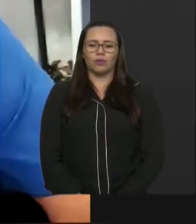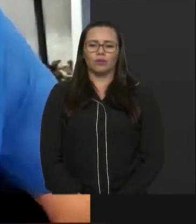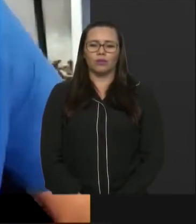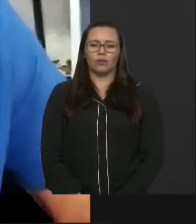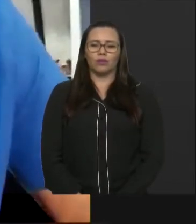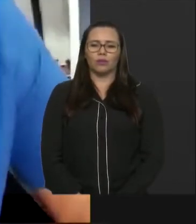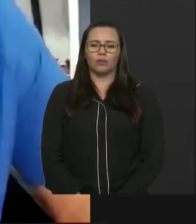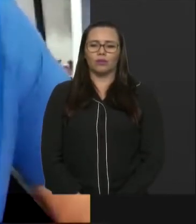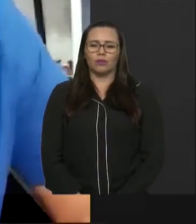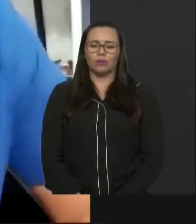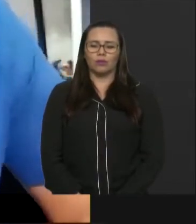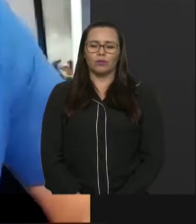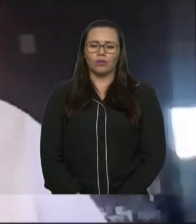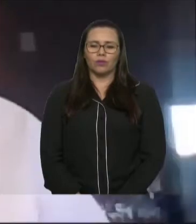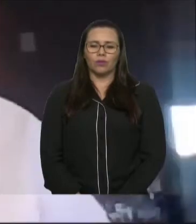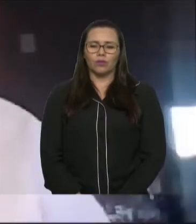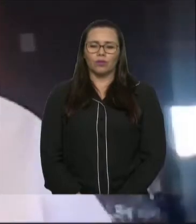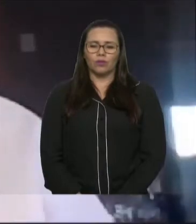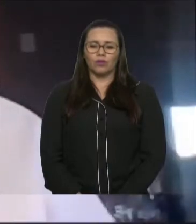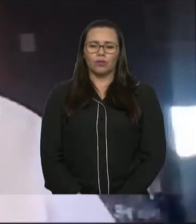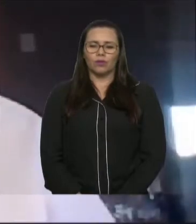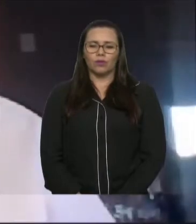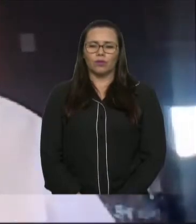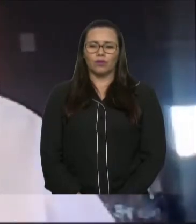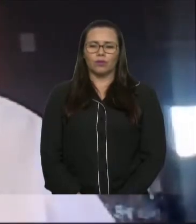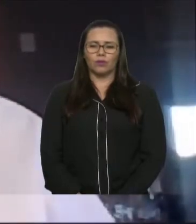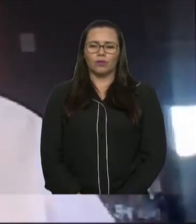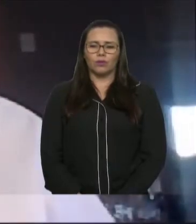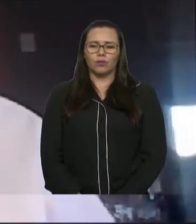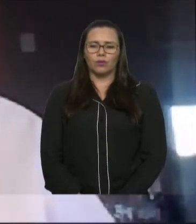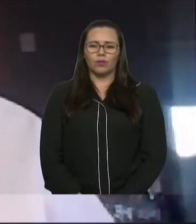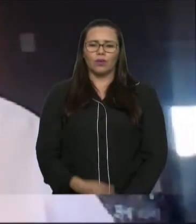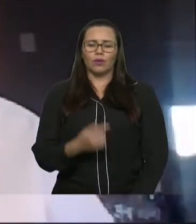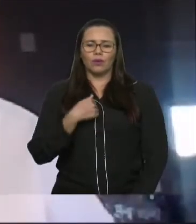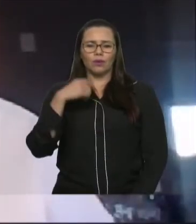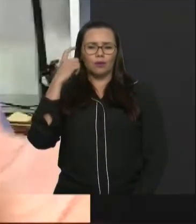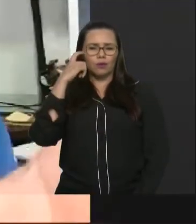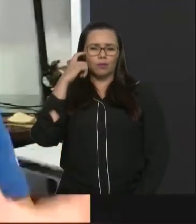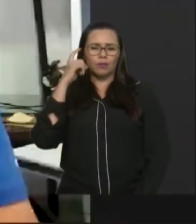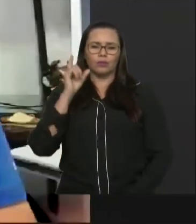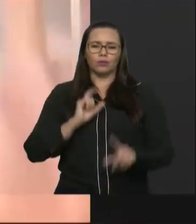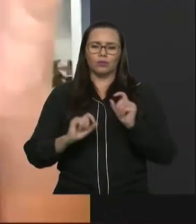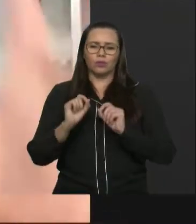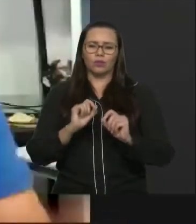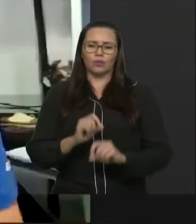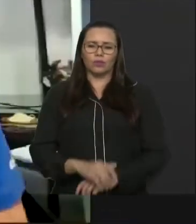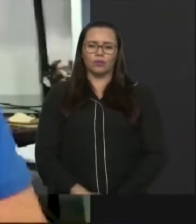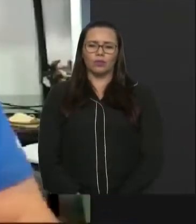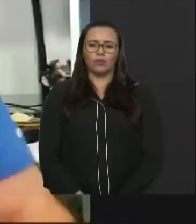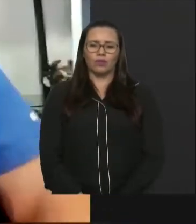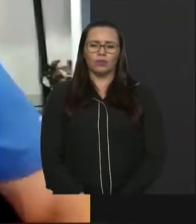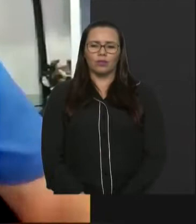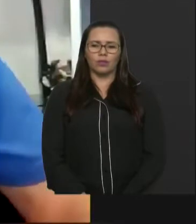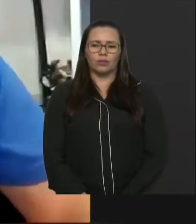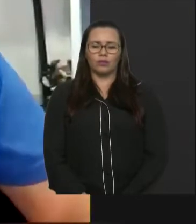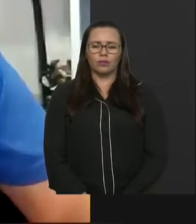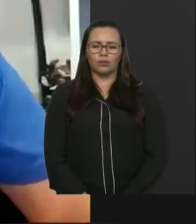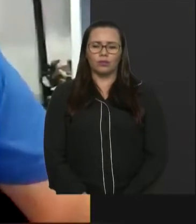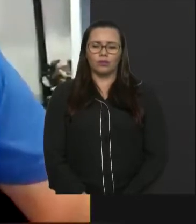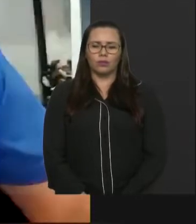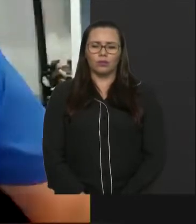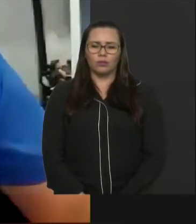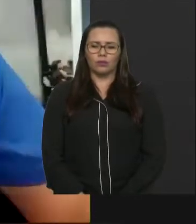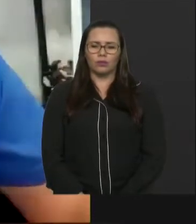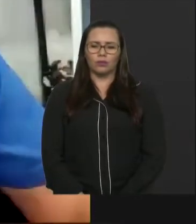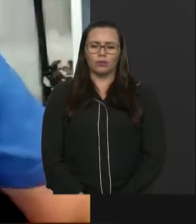não tem plano turco. Para todos, você seria muito para mim, mas é a melhor coisa, para que um se sobreponha ao outro. Mas